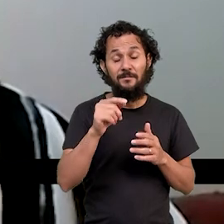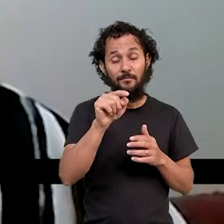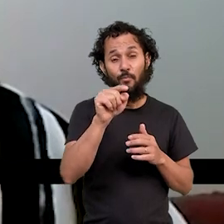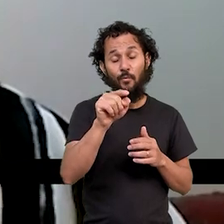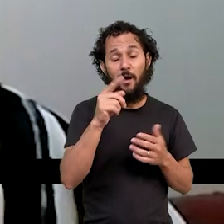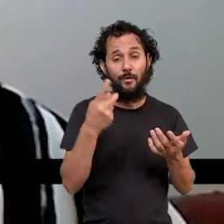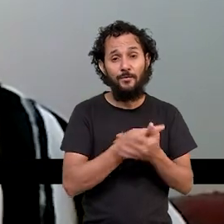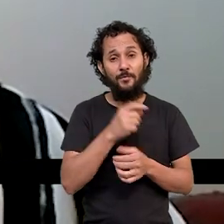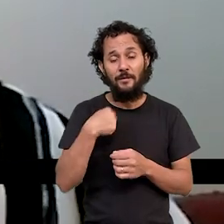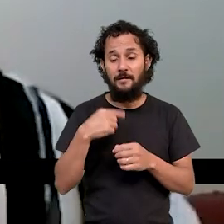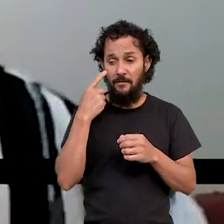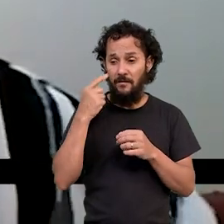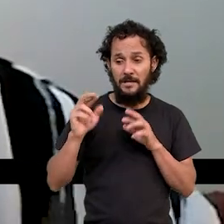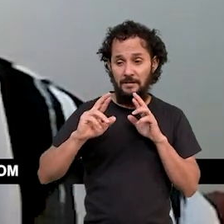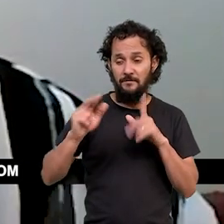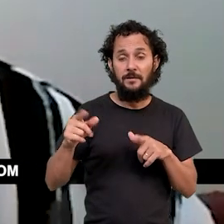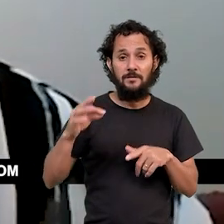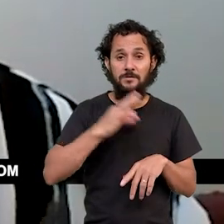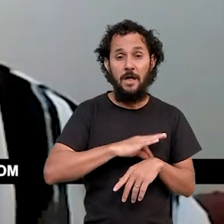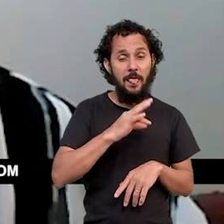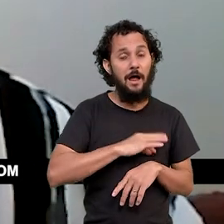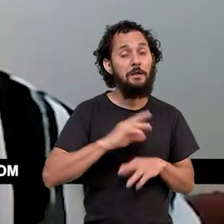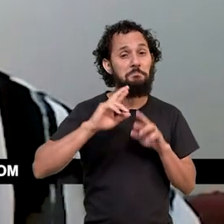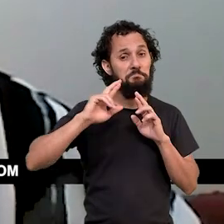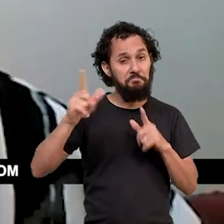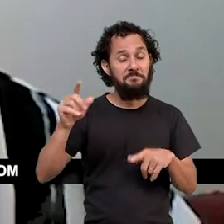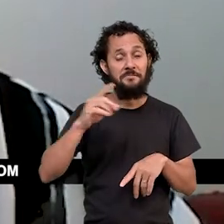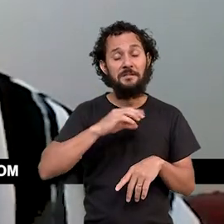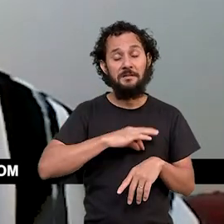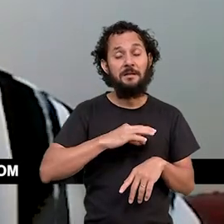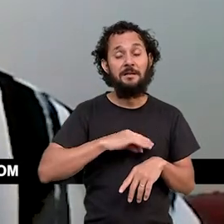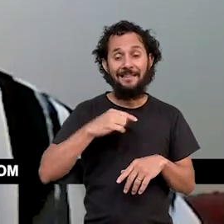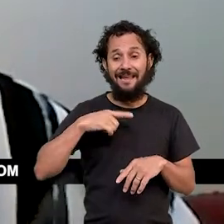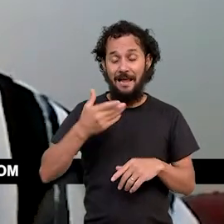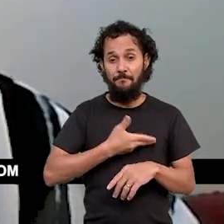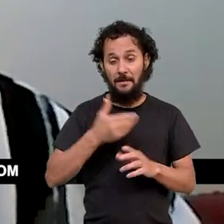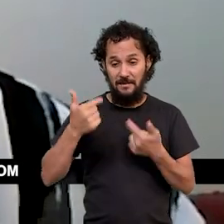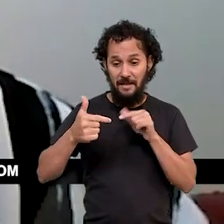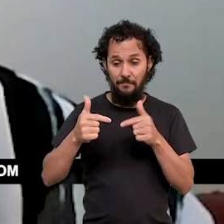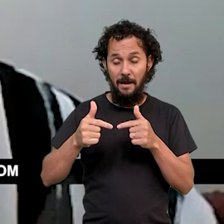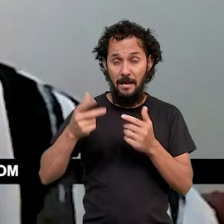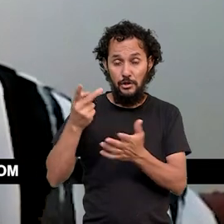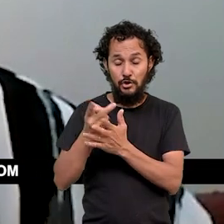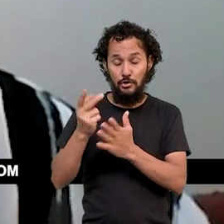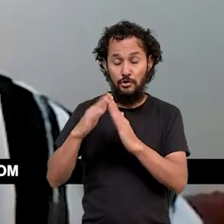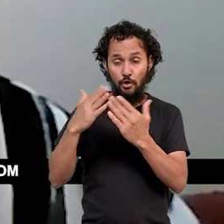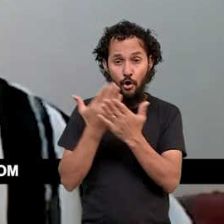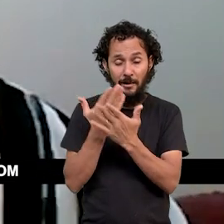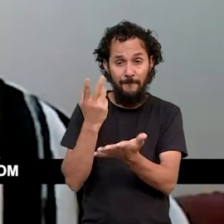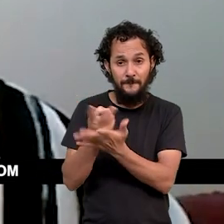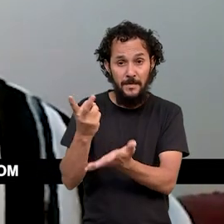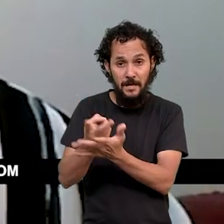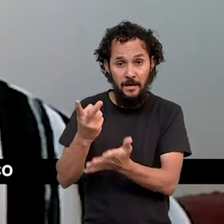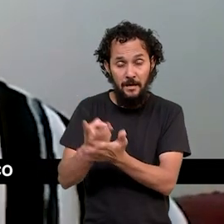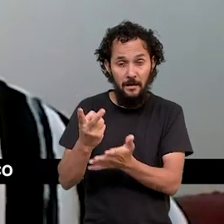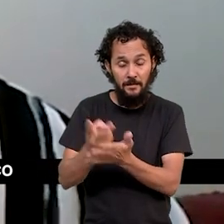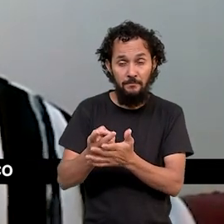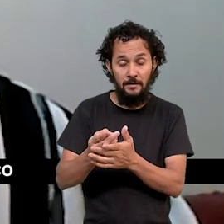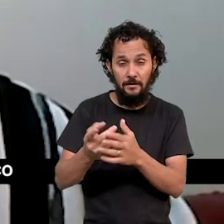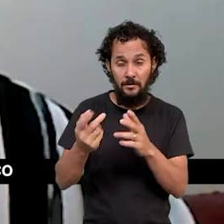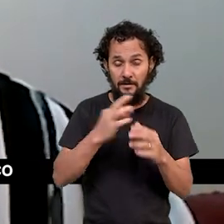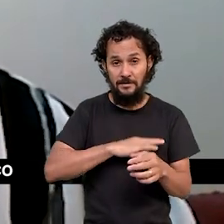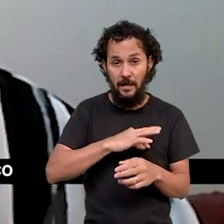ponto de você ainda ter a distinção do salário. Você tem colegas trabalhando dentro de uma mesma escola, desse atendimento,